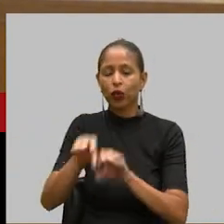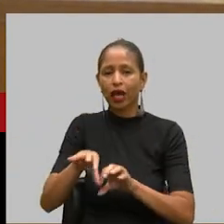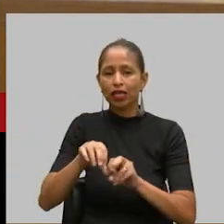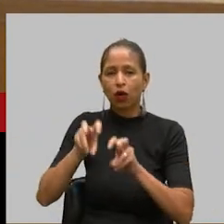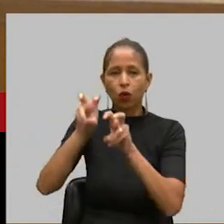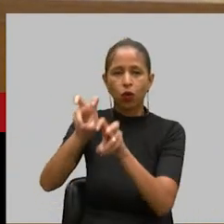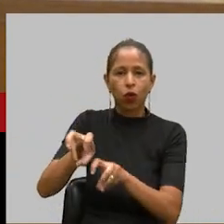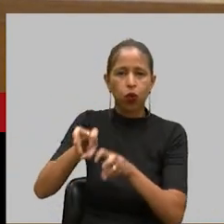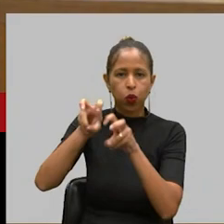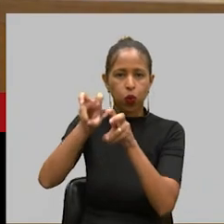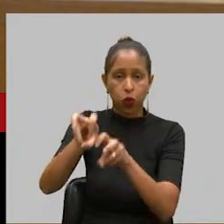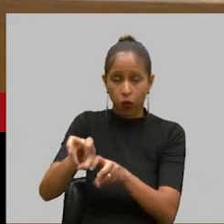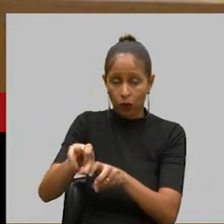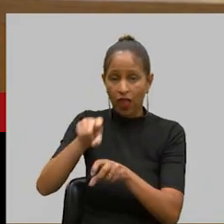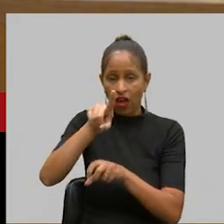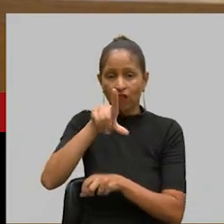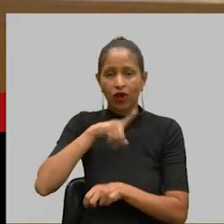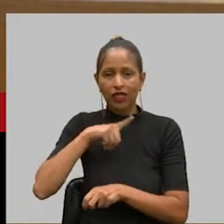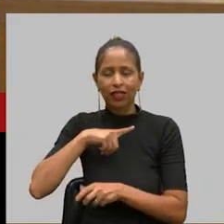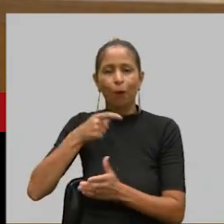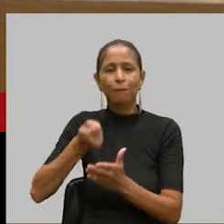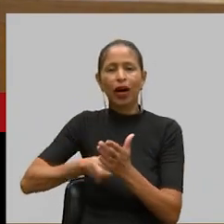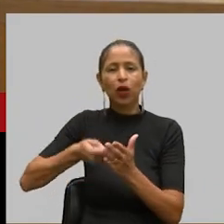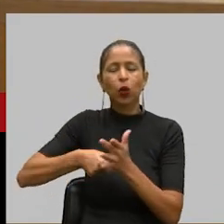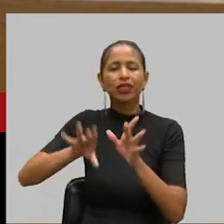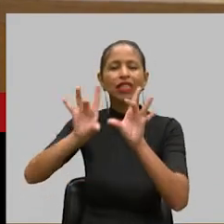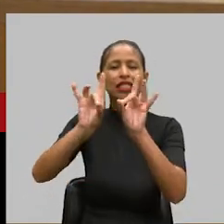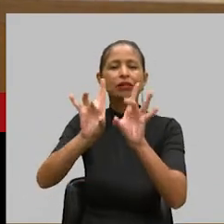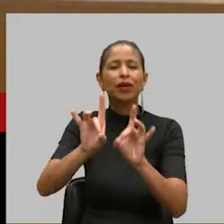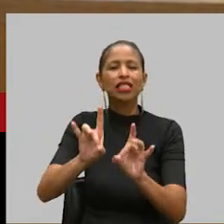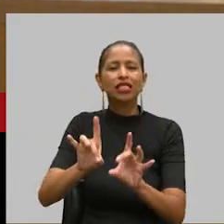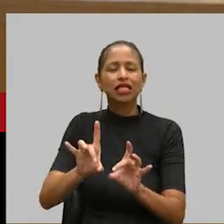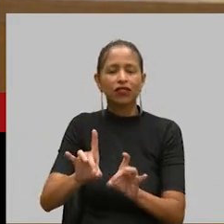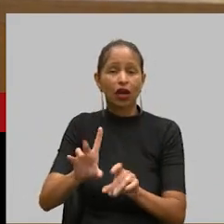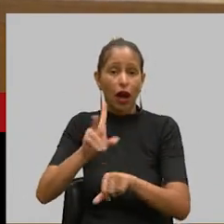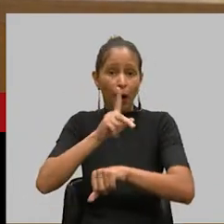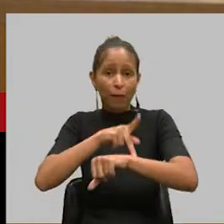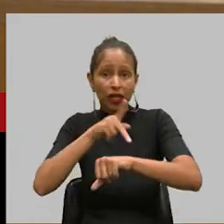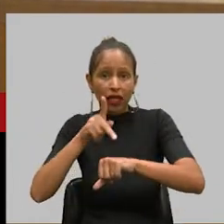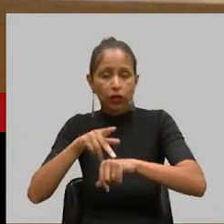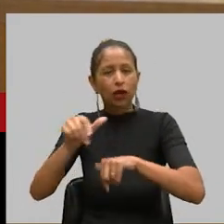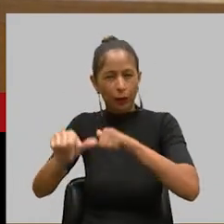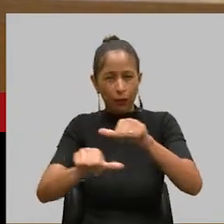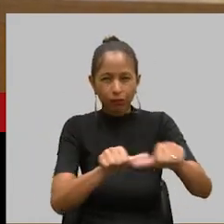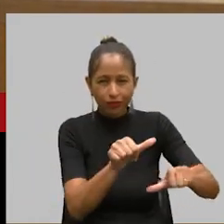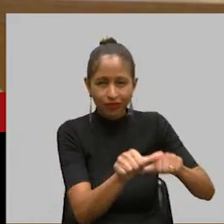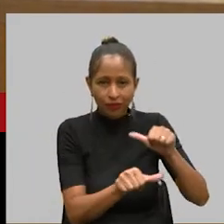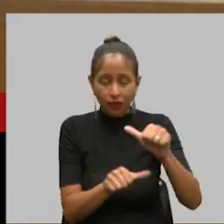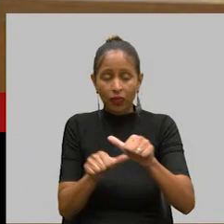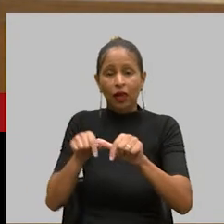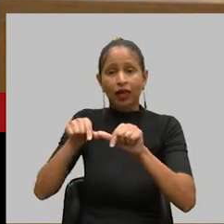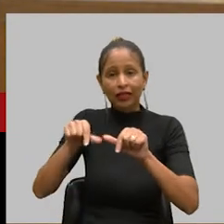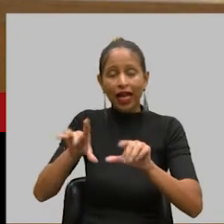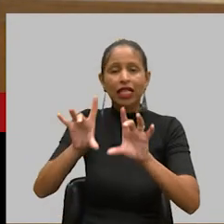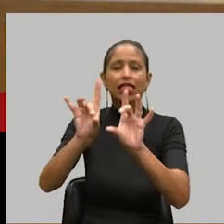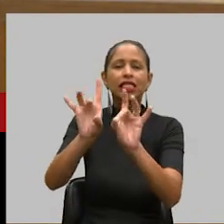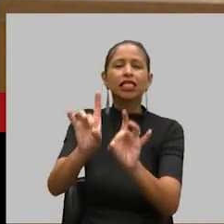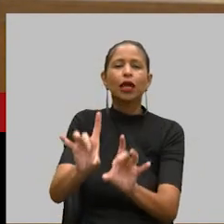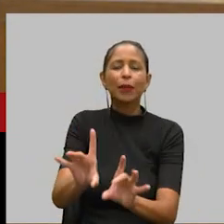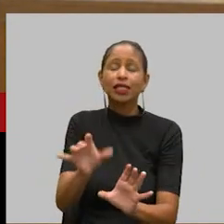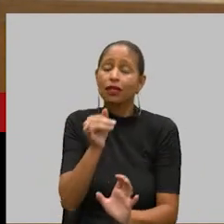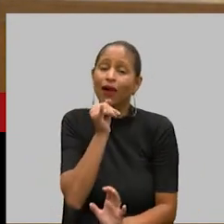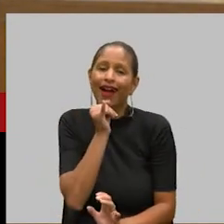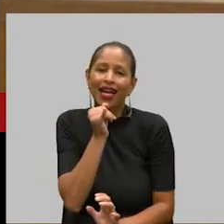Tá você tem uma luta específica do movimento da pedagogia da alternância Você tem uma luta específica por